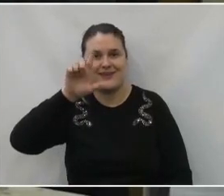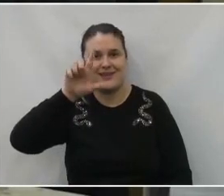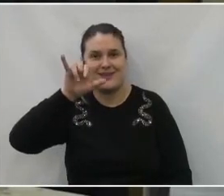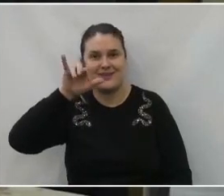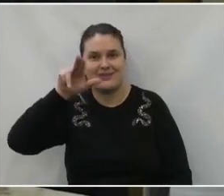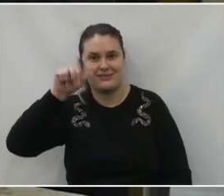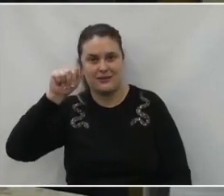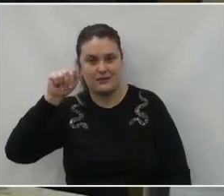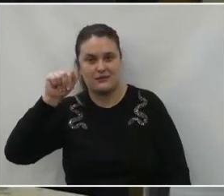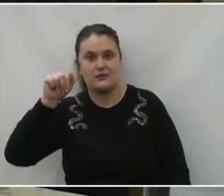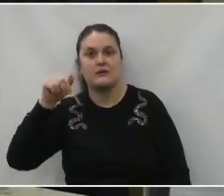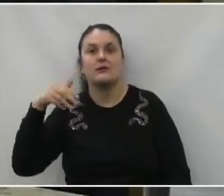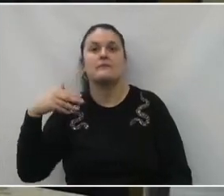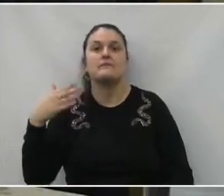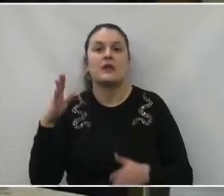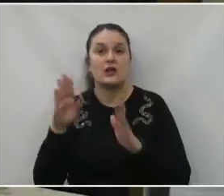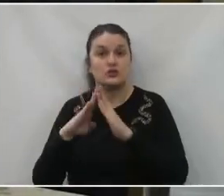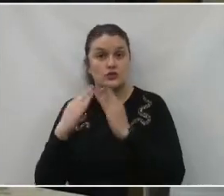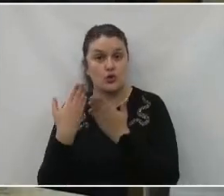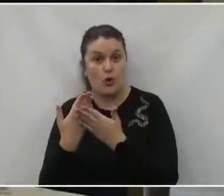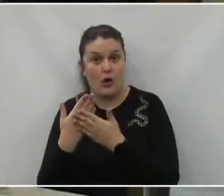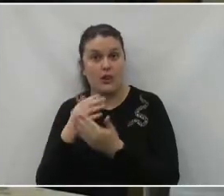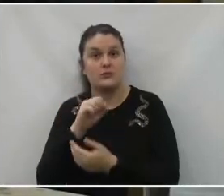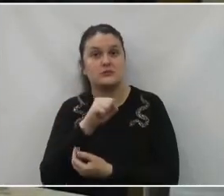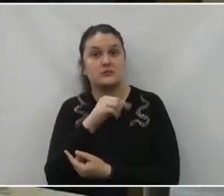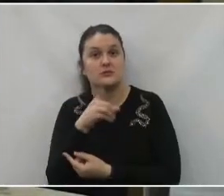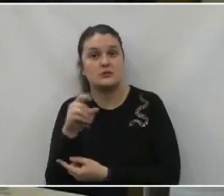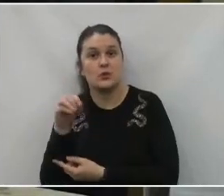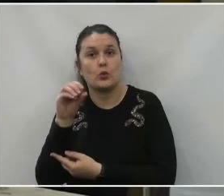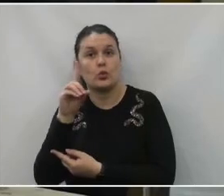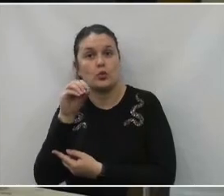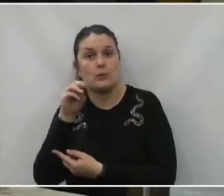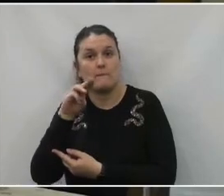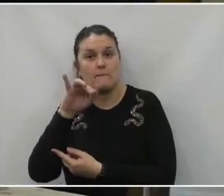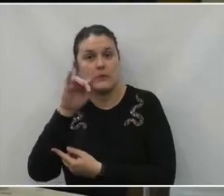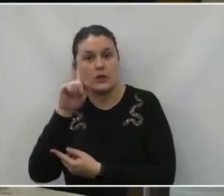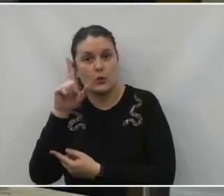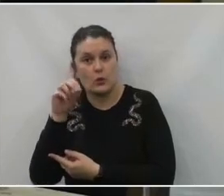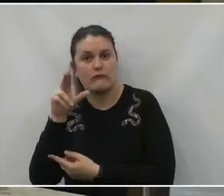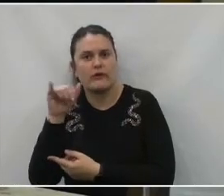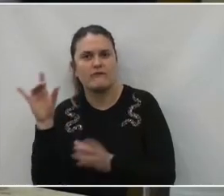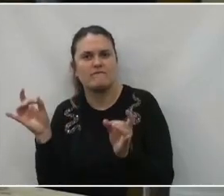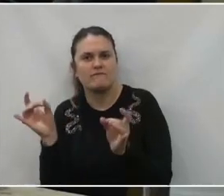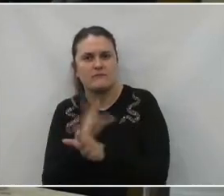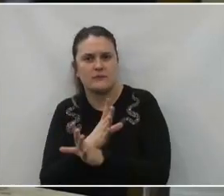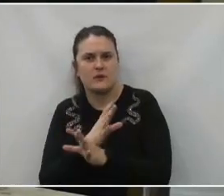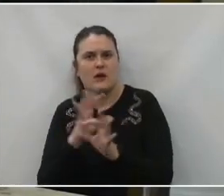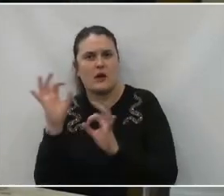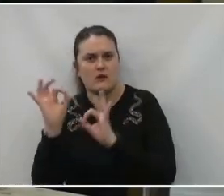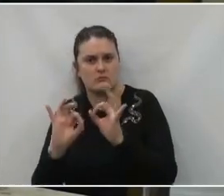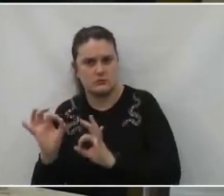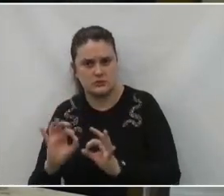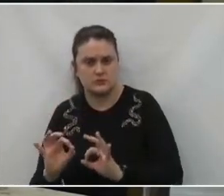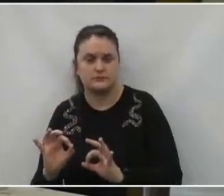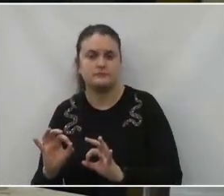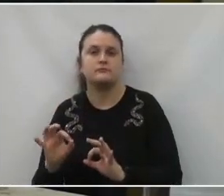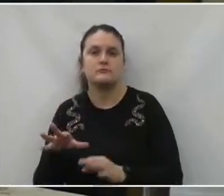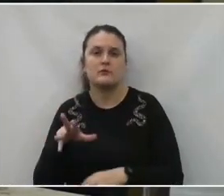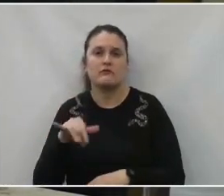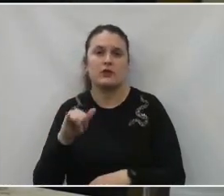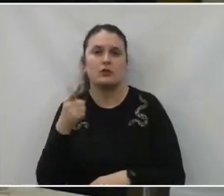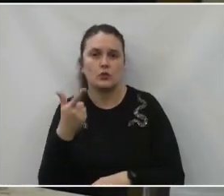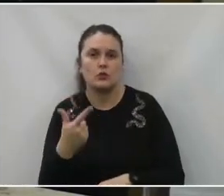escola de São Domingos, que vai para uma nova licitação, tendo em vista a finalização ter ocorrido alguns transtornos, e